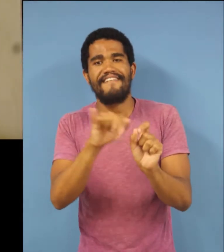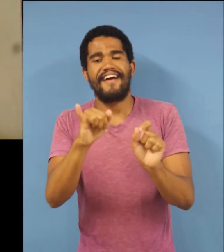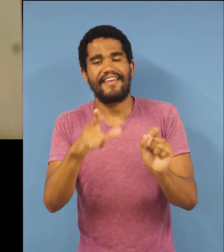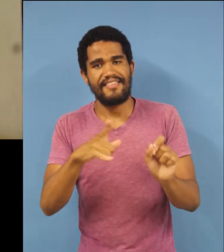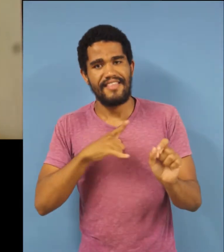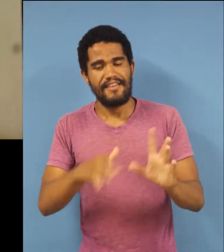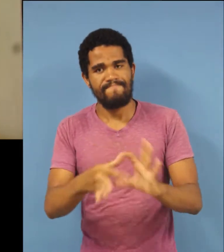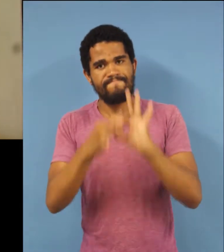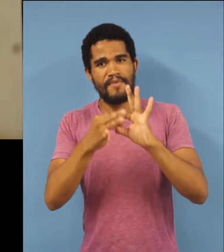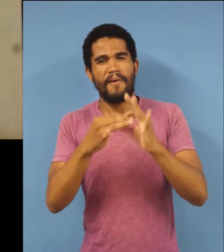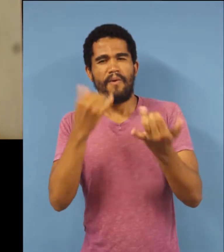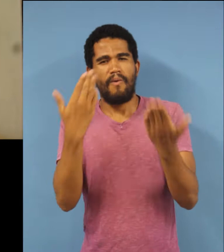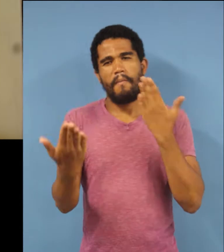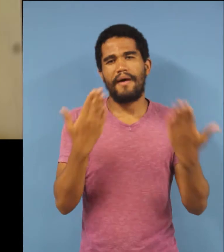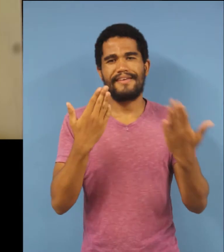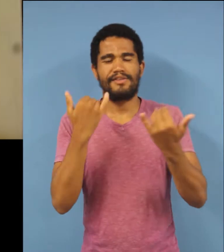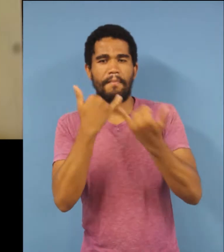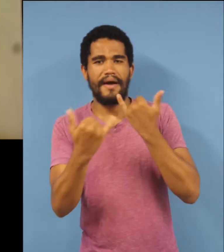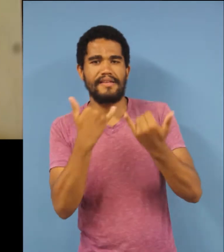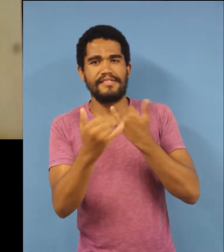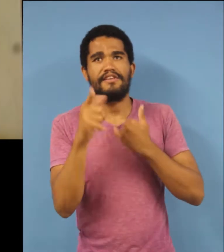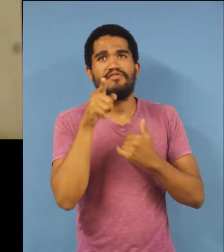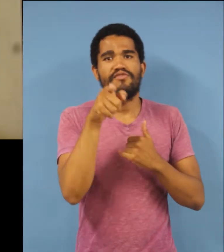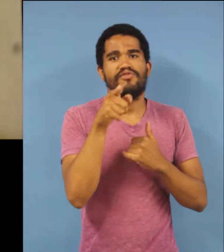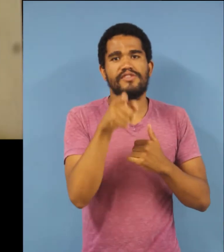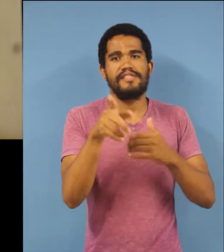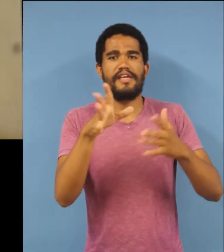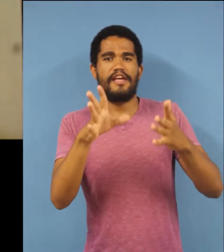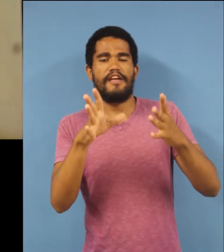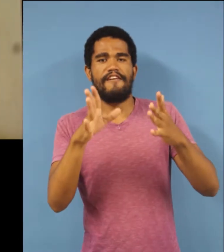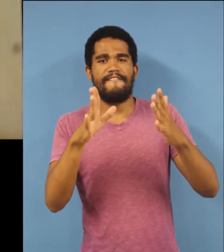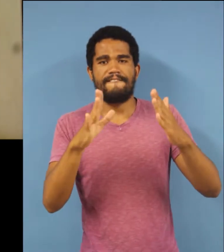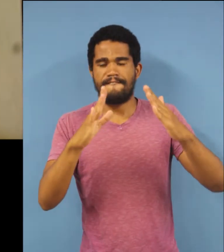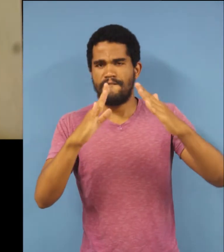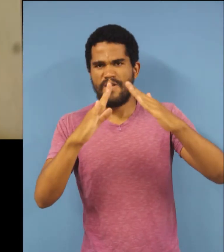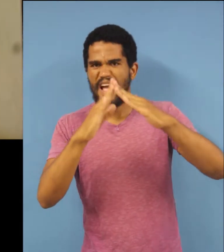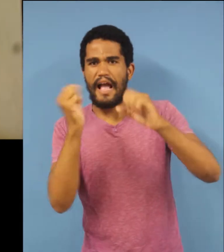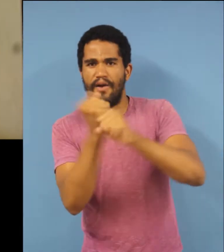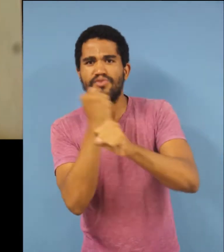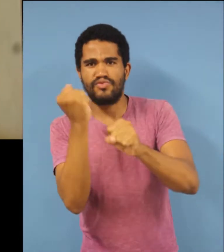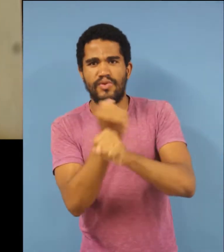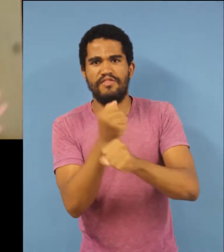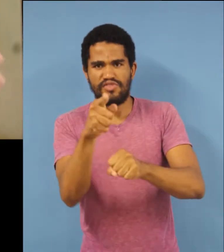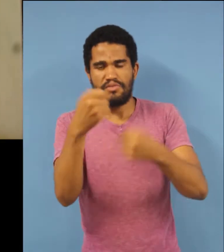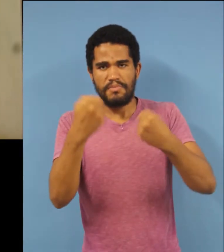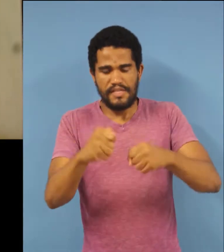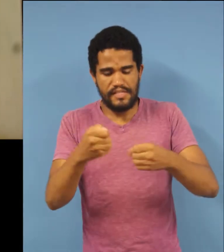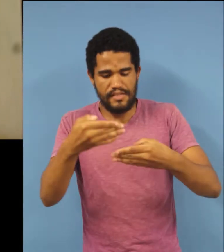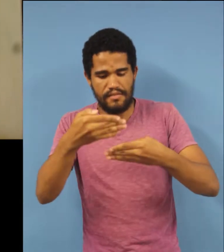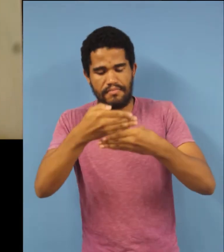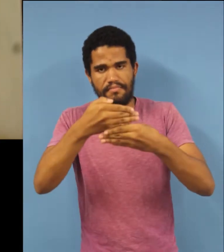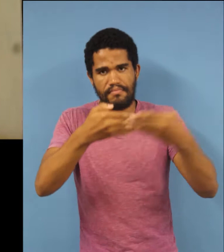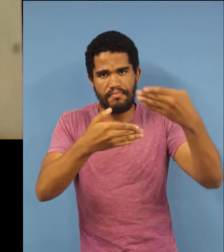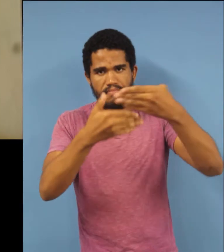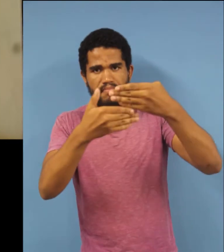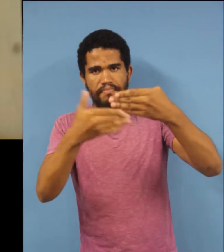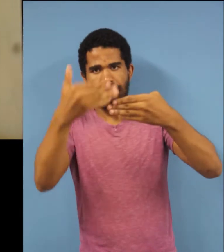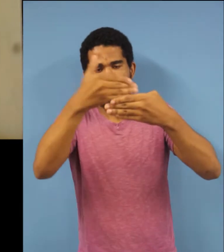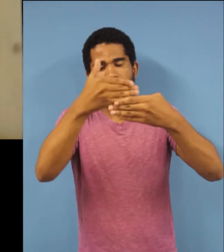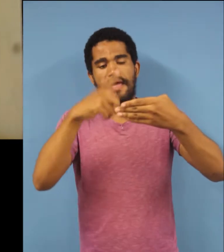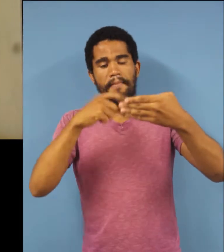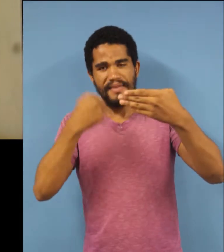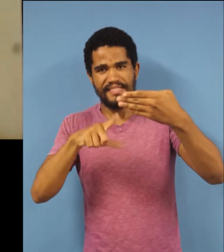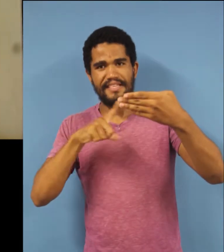toda a diferença. Vão especificar as suas ideias, vão dar direcionamento de sentido que vocês querem. Então, assim, estudar